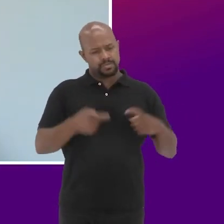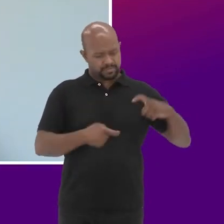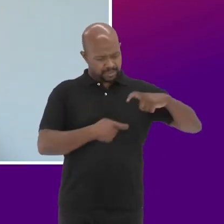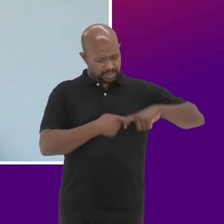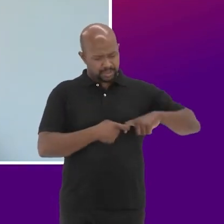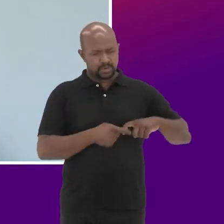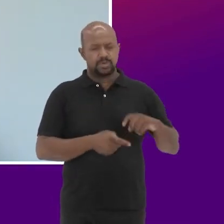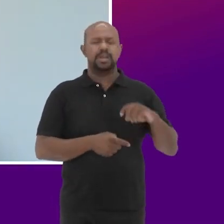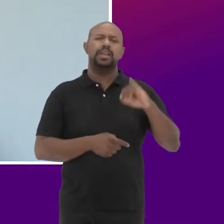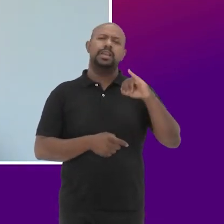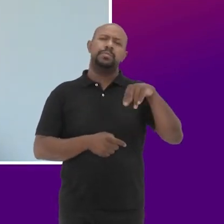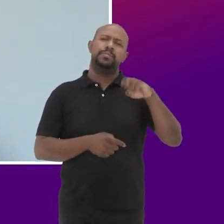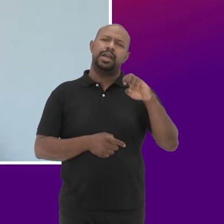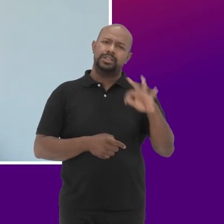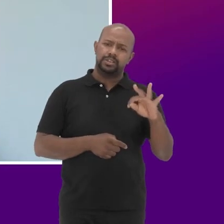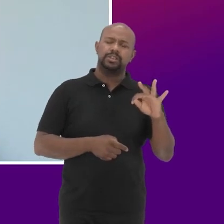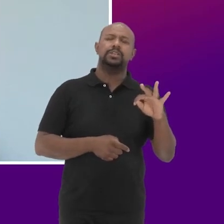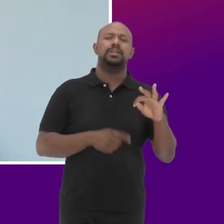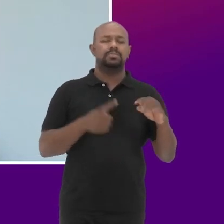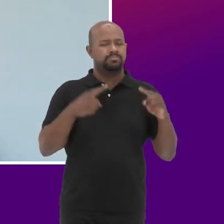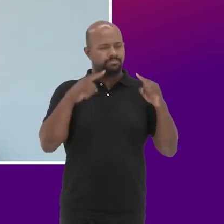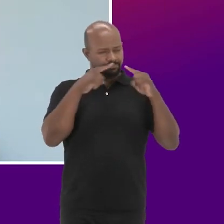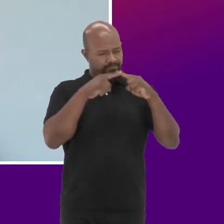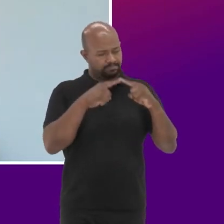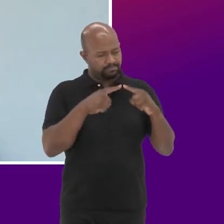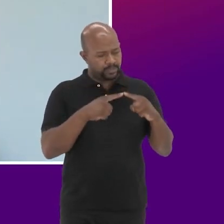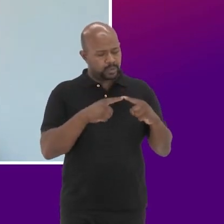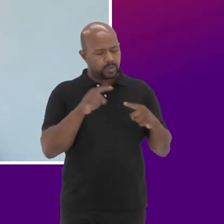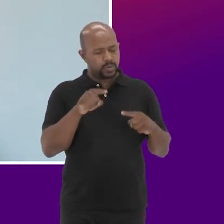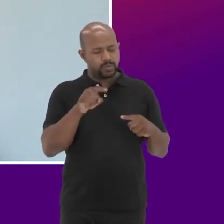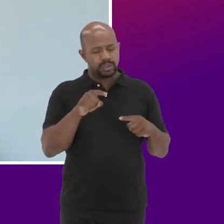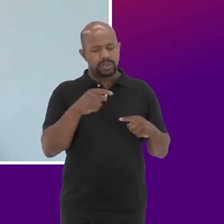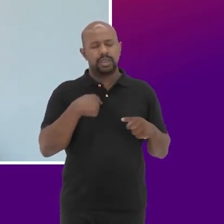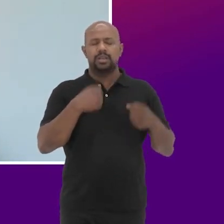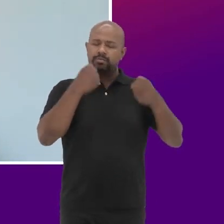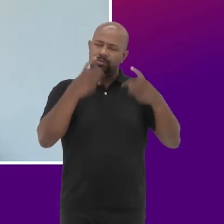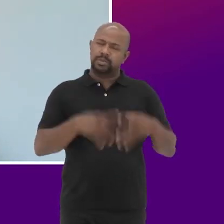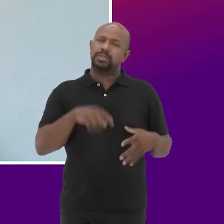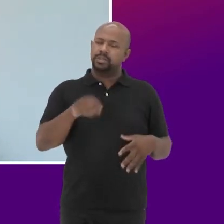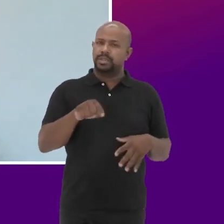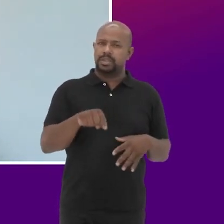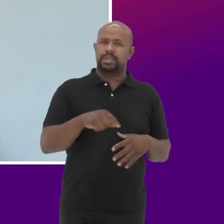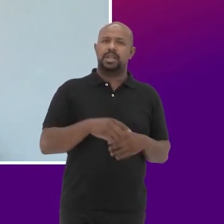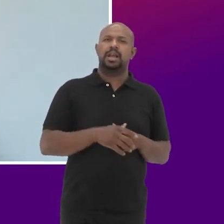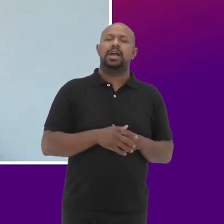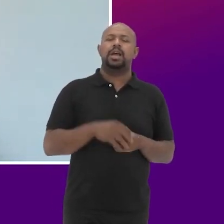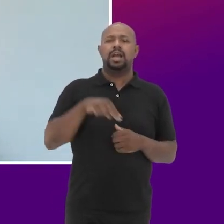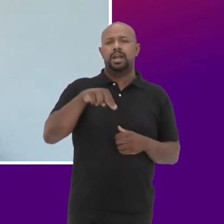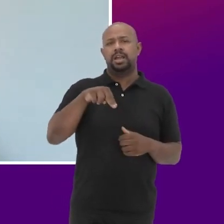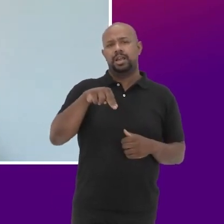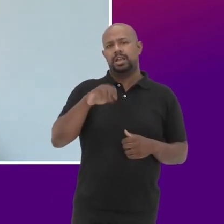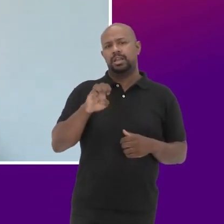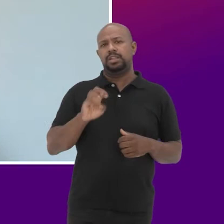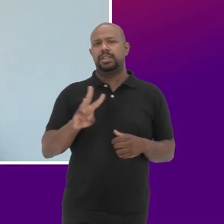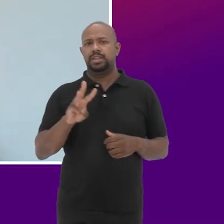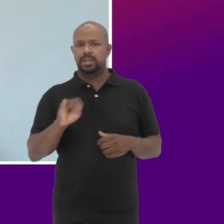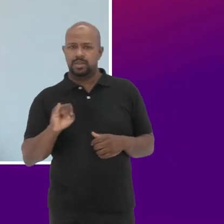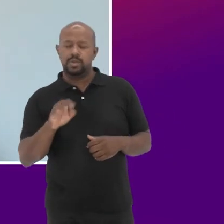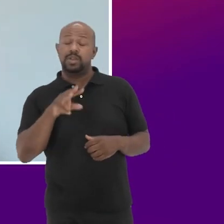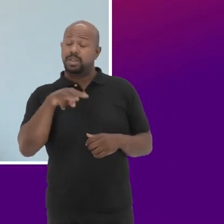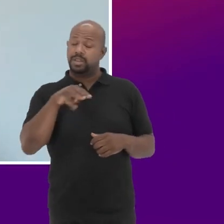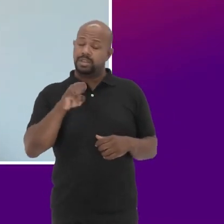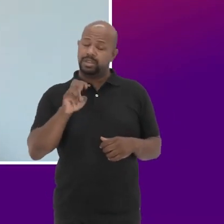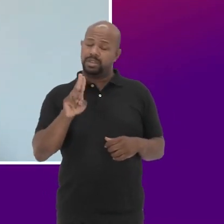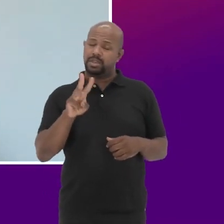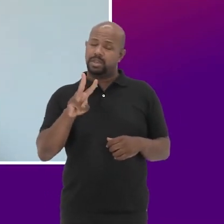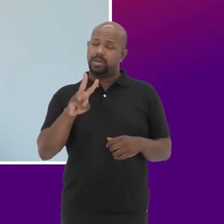uma parceria com o IMET, né, muito em linha com o que já foi feito aqui na Newey, né, a gente busca